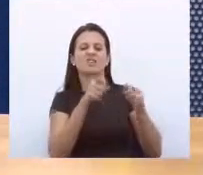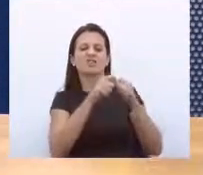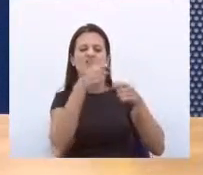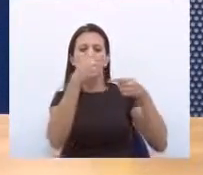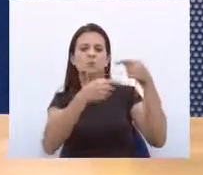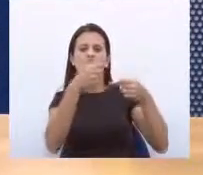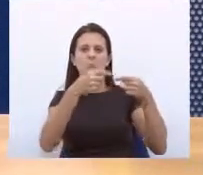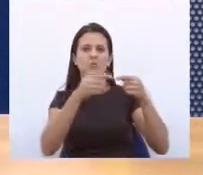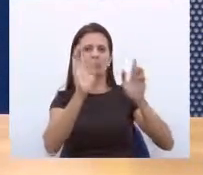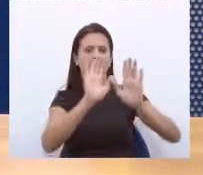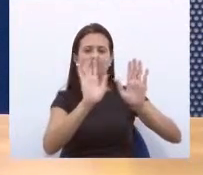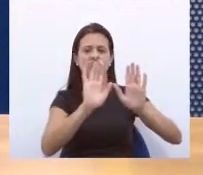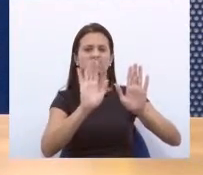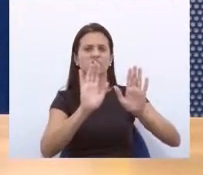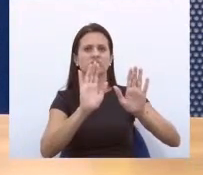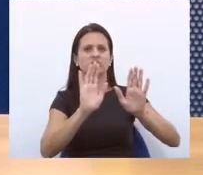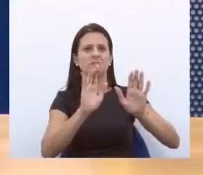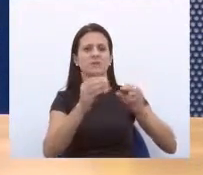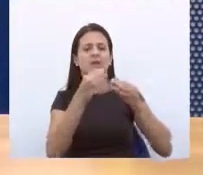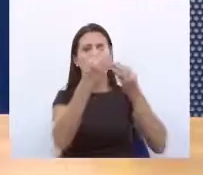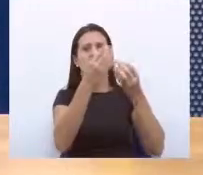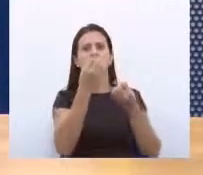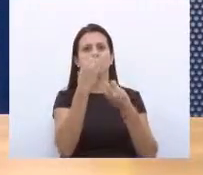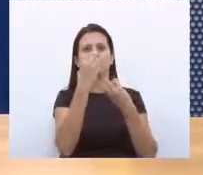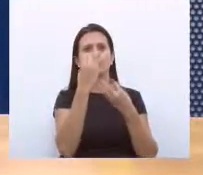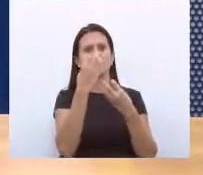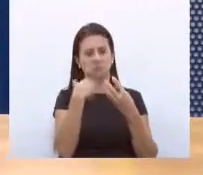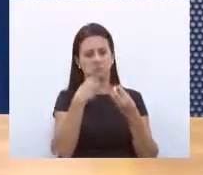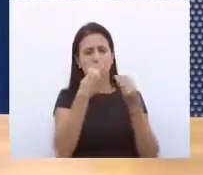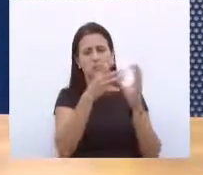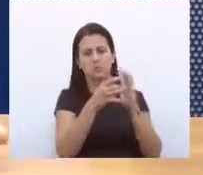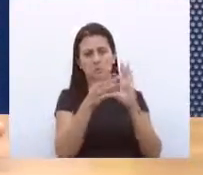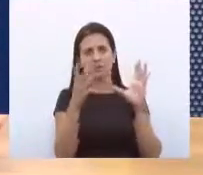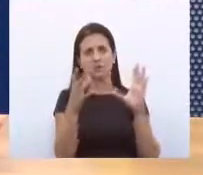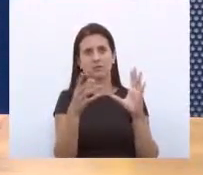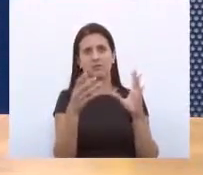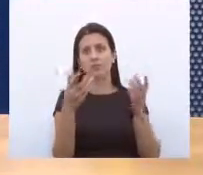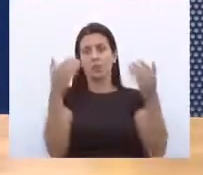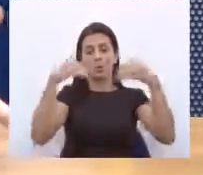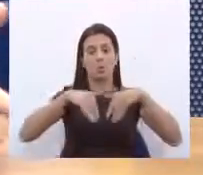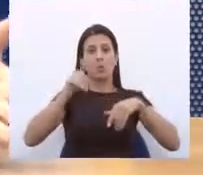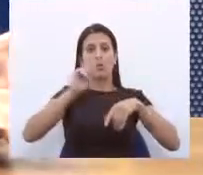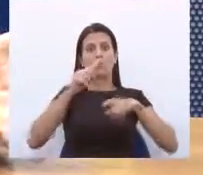se deixaria de fornecer informações, tá? Então, não vieram porque parou.